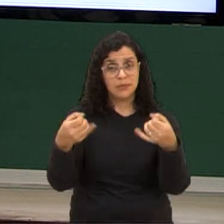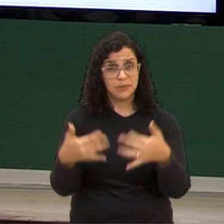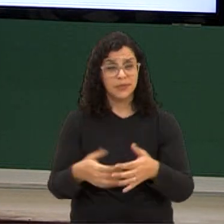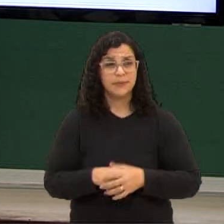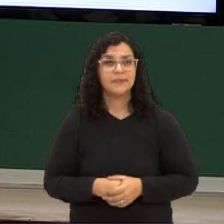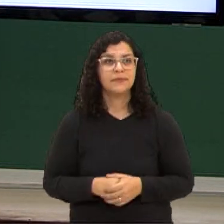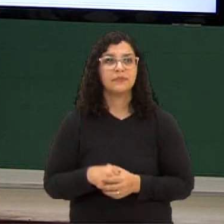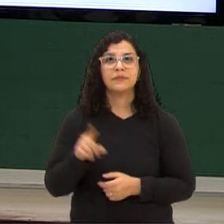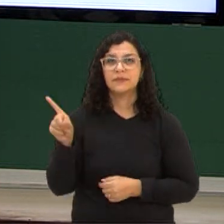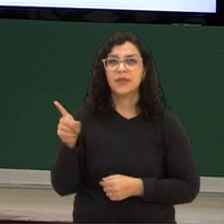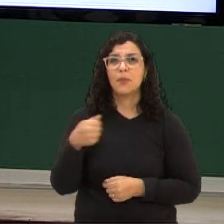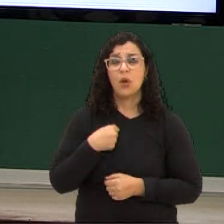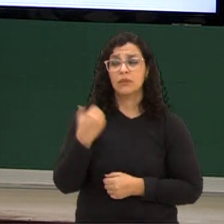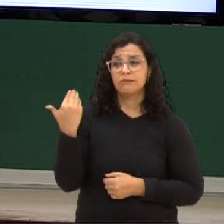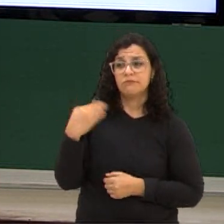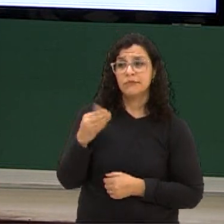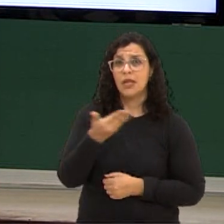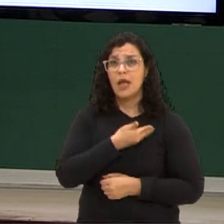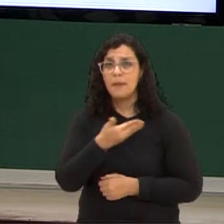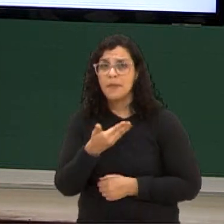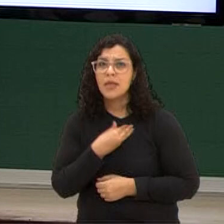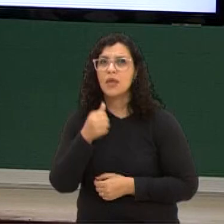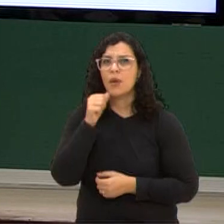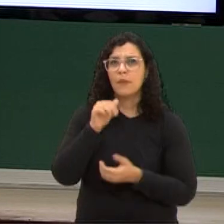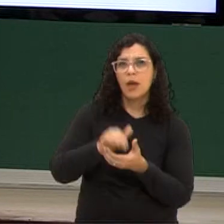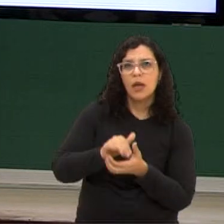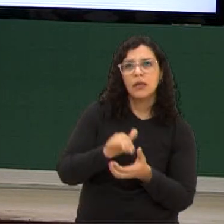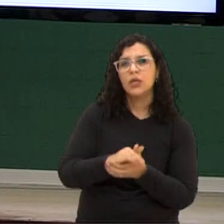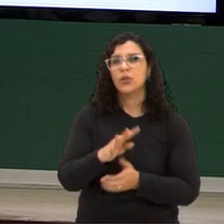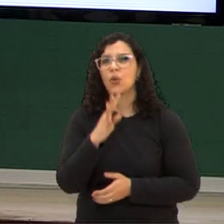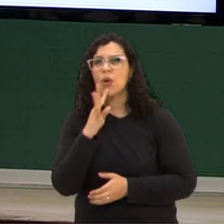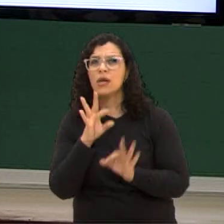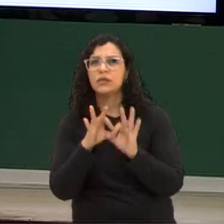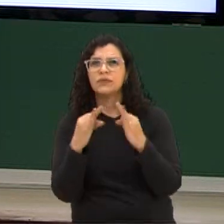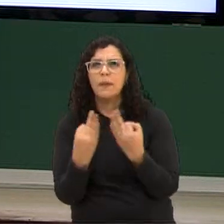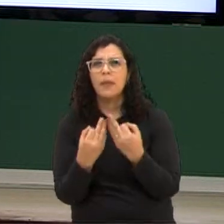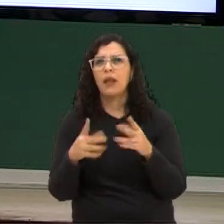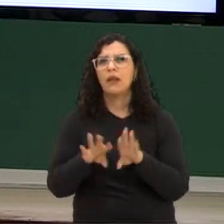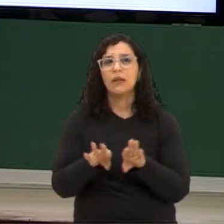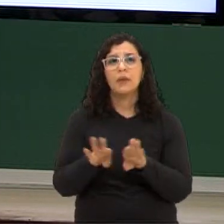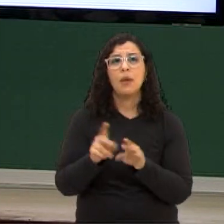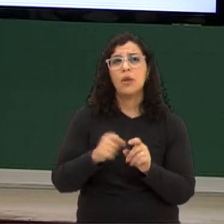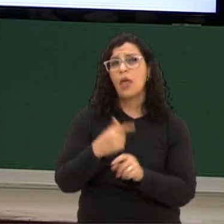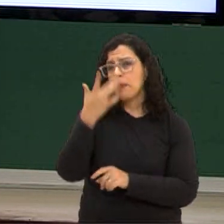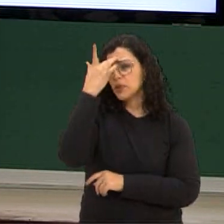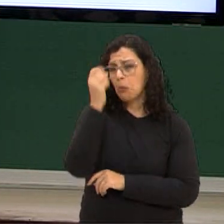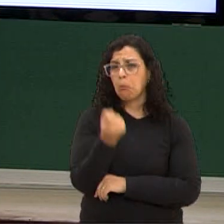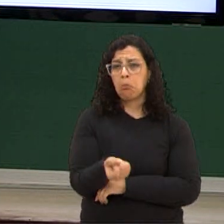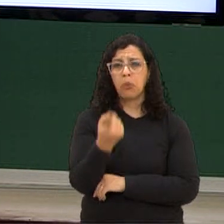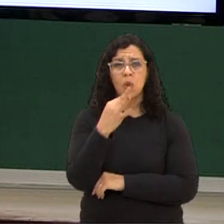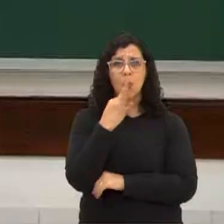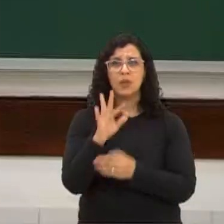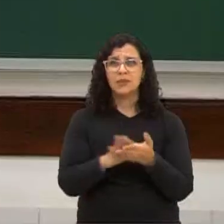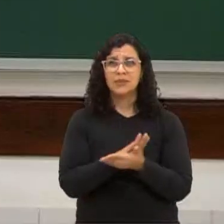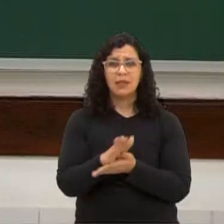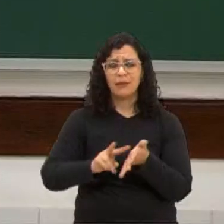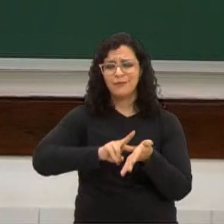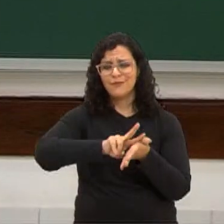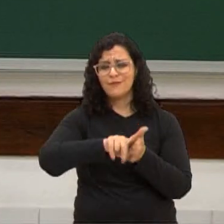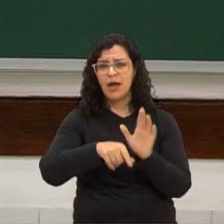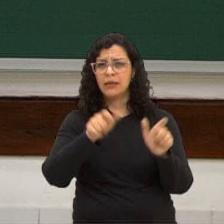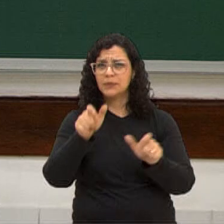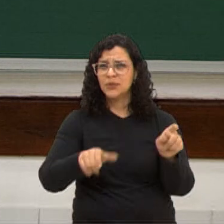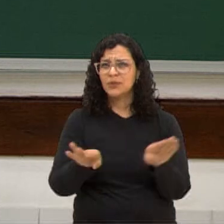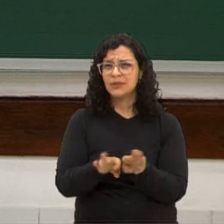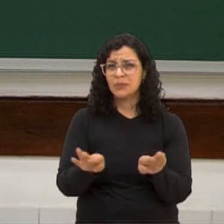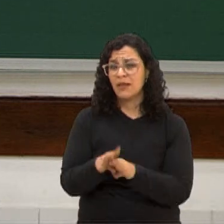um amigo, amiga, companheiro, companheira, conhecido, familiar ou desconhecido. Então pode se dirigir a diversas pessoas,